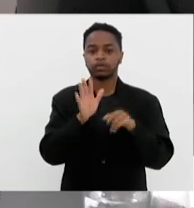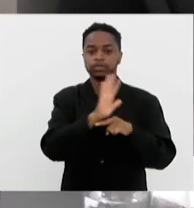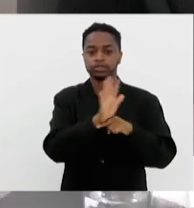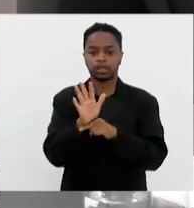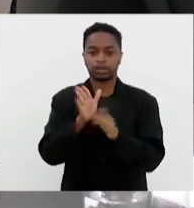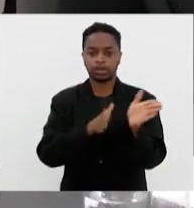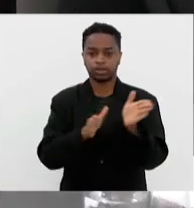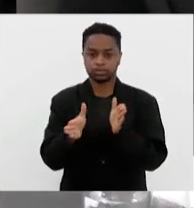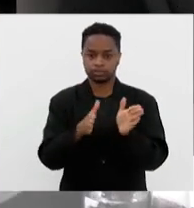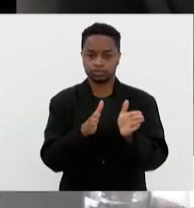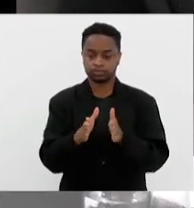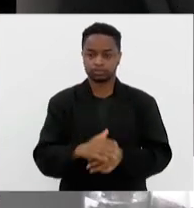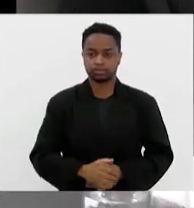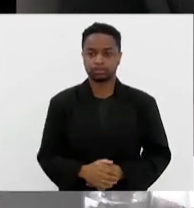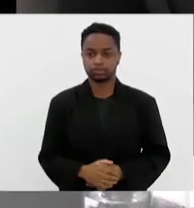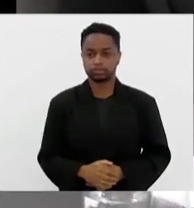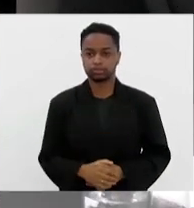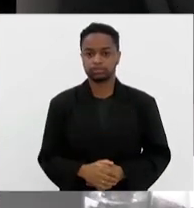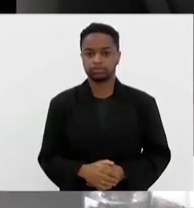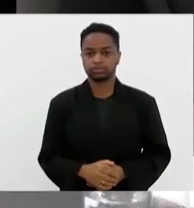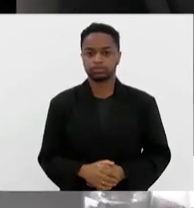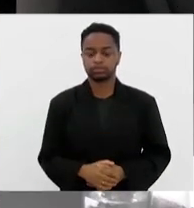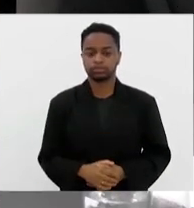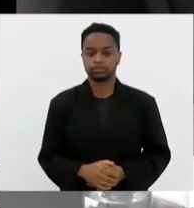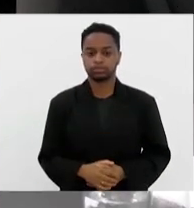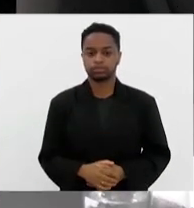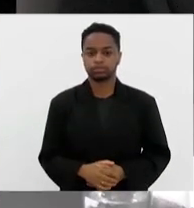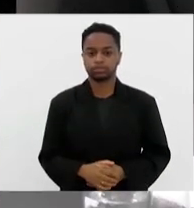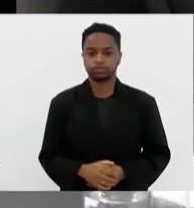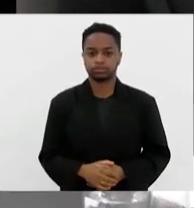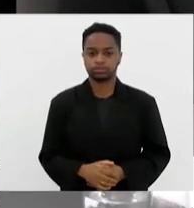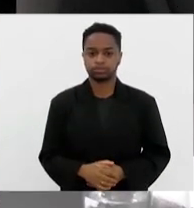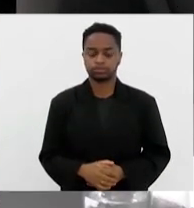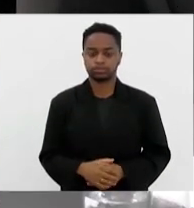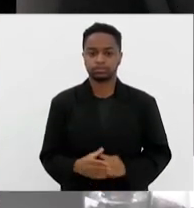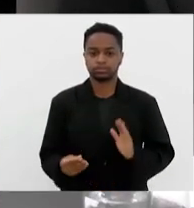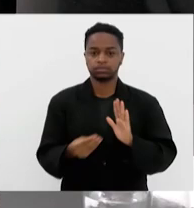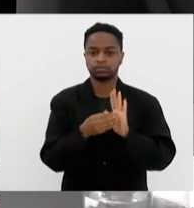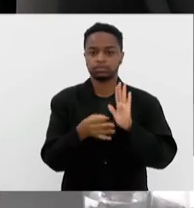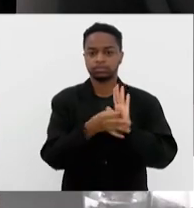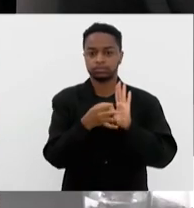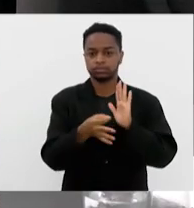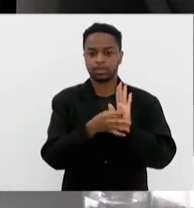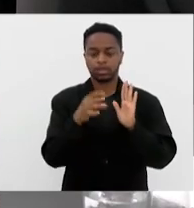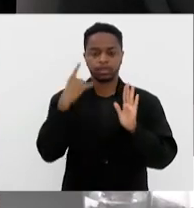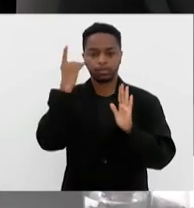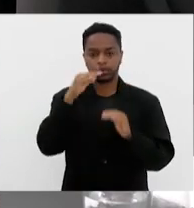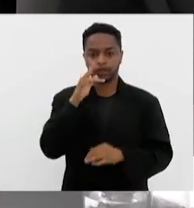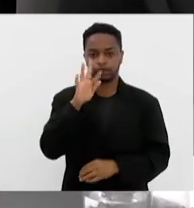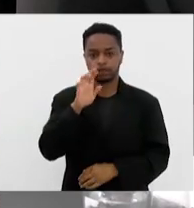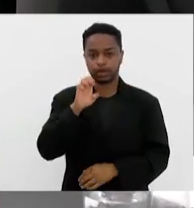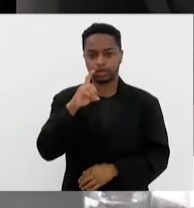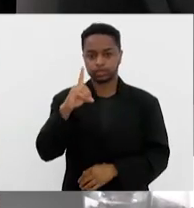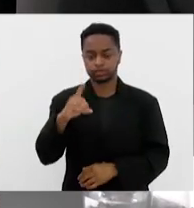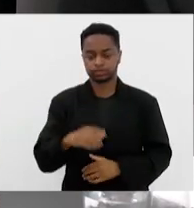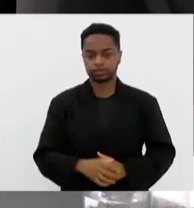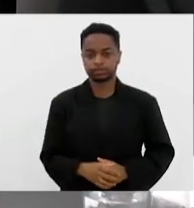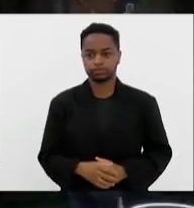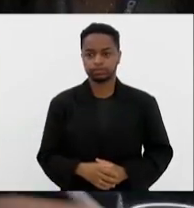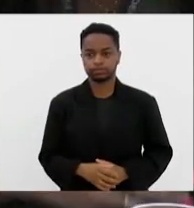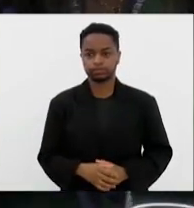Acessível. Para proferir o parecer, deputado Fred Pacheco. Presidente,